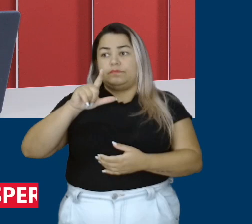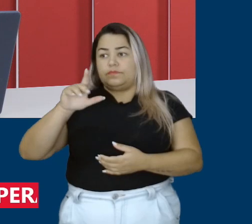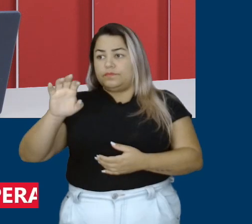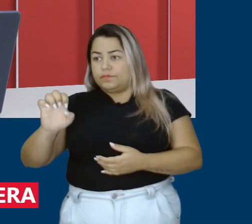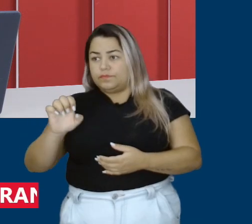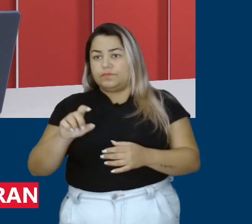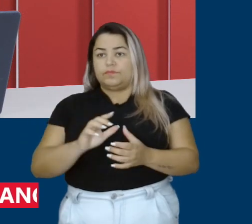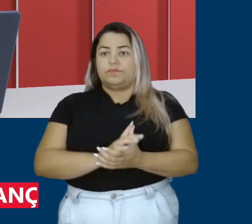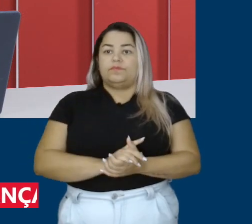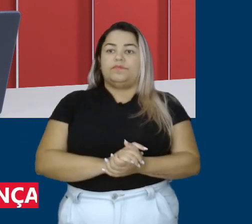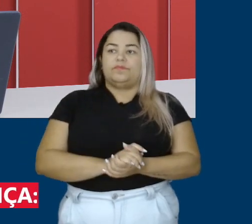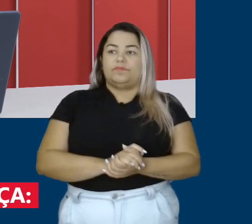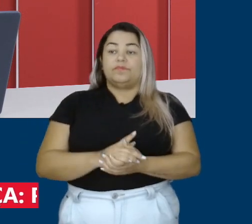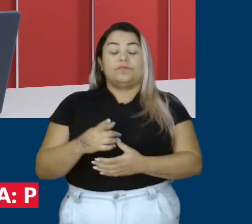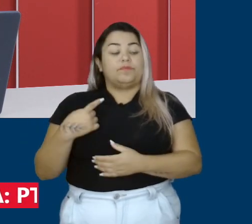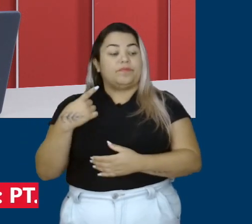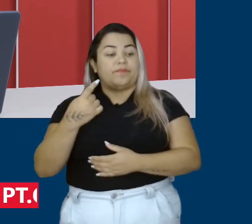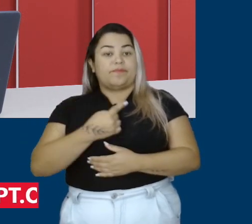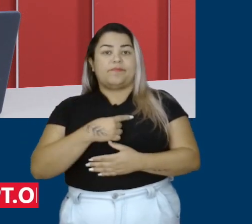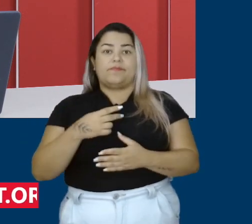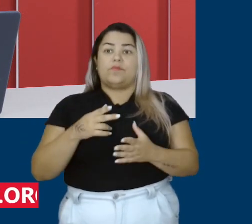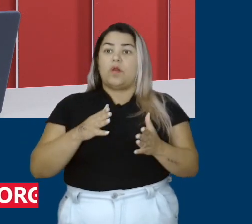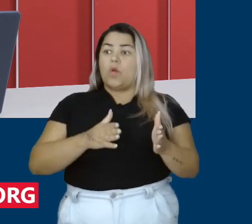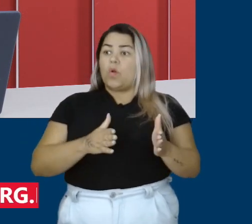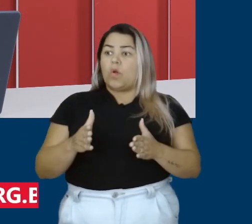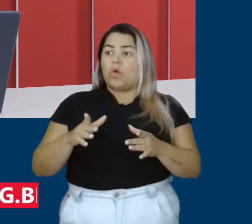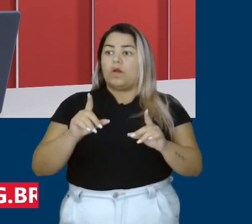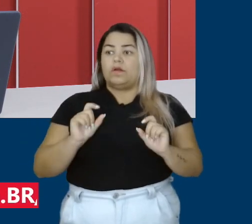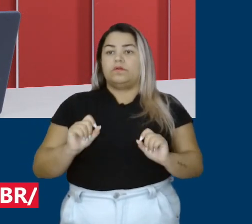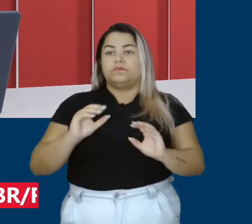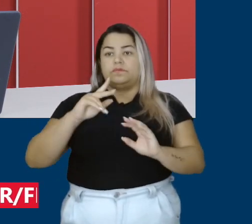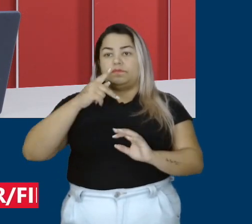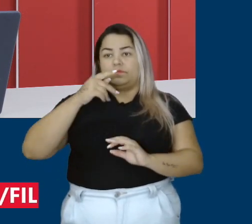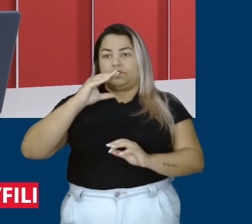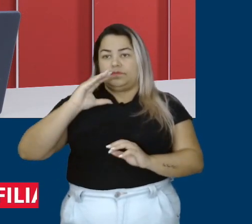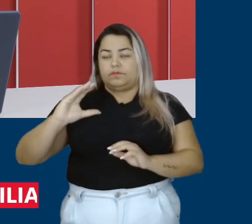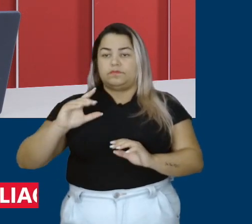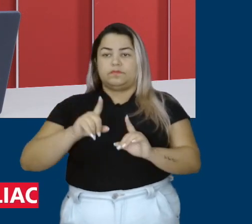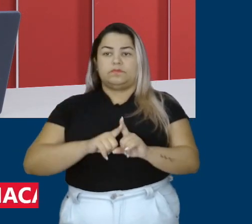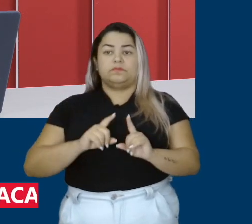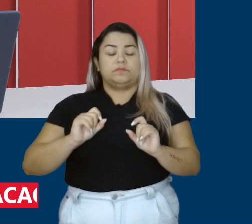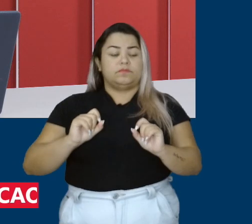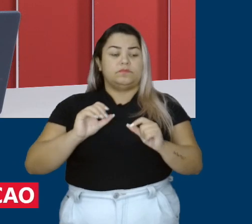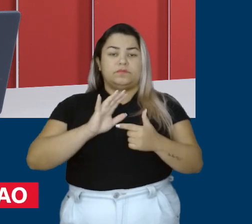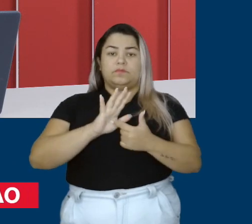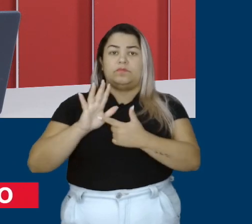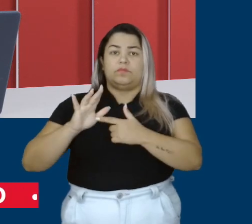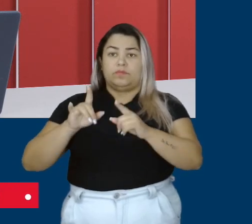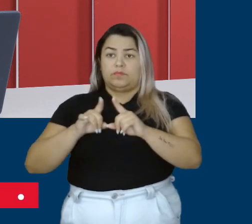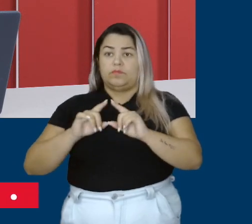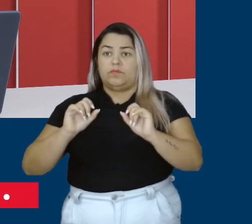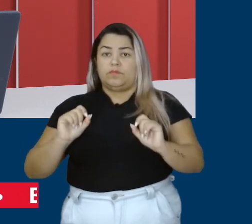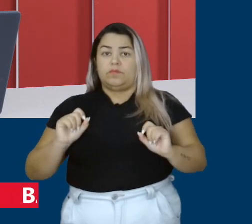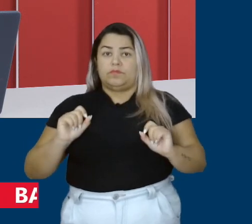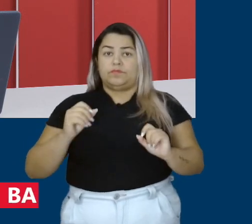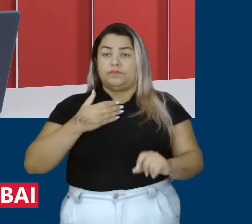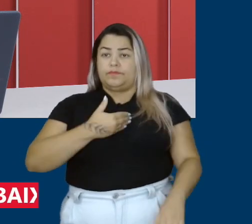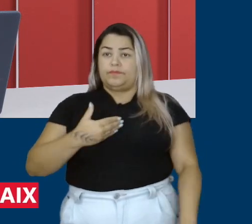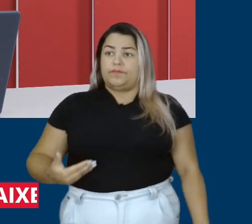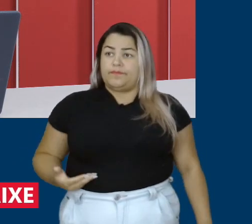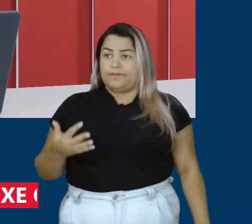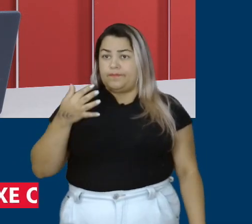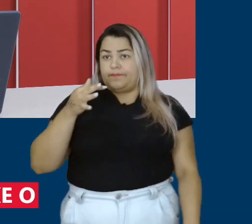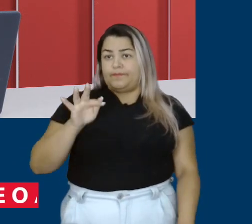aqui com os vários eixos, né, do PAC lançados pelo governo federal. E entre eles há o